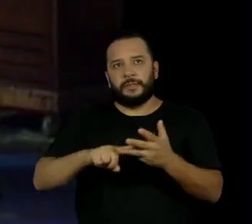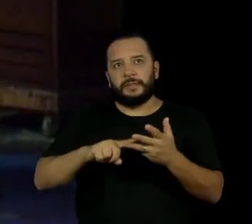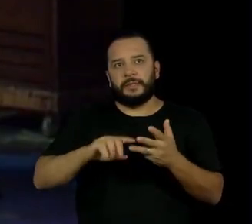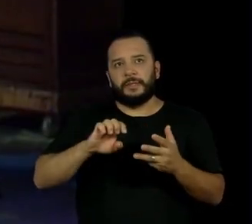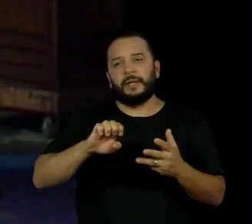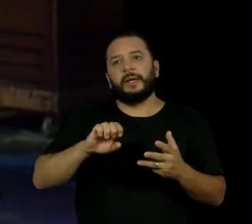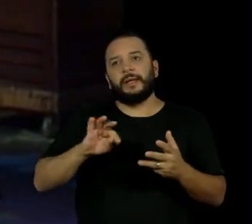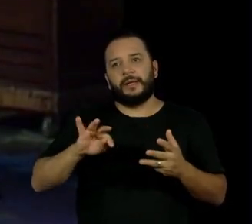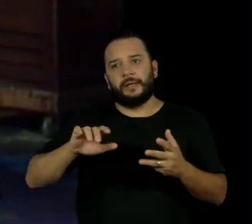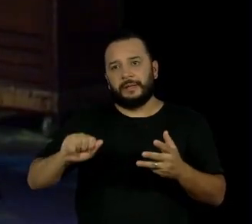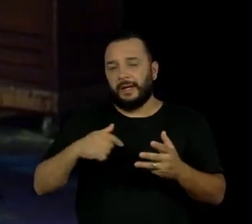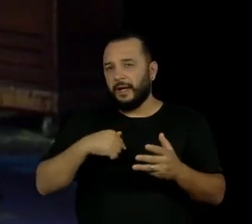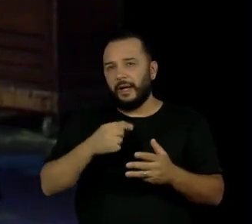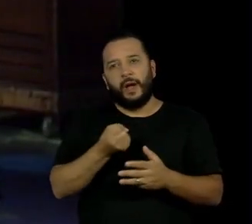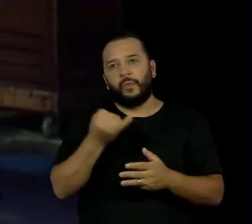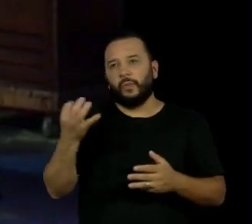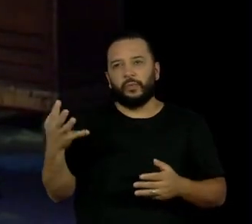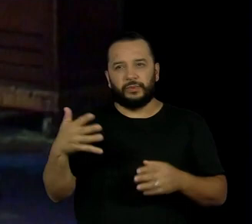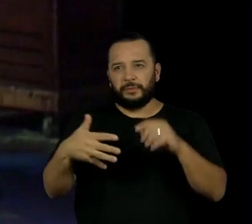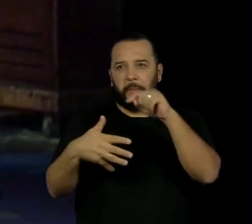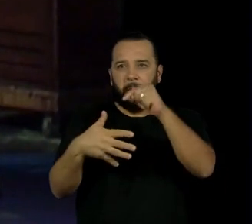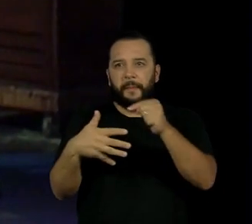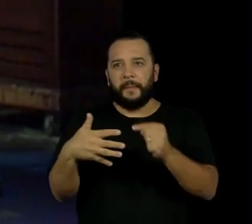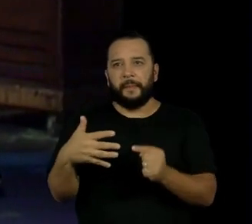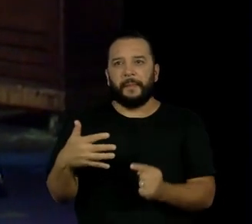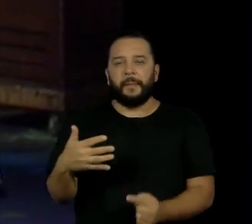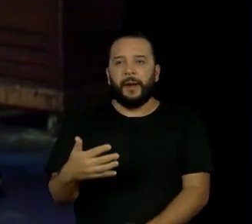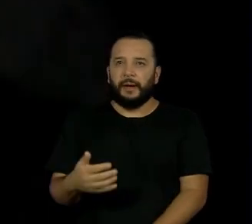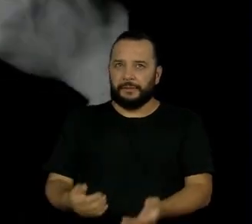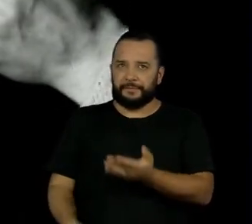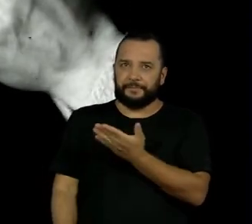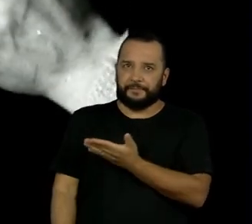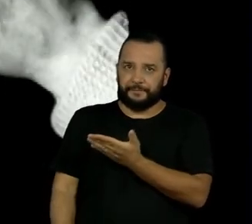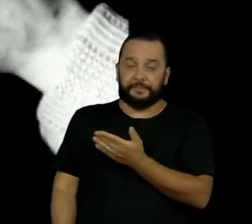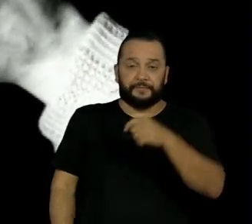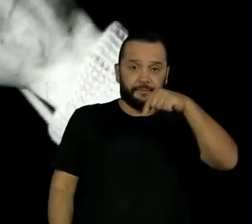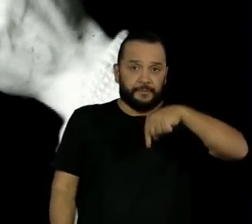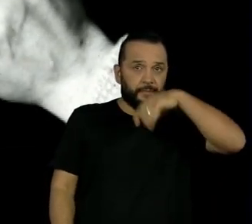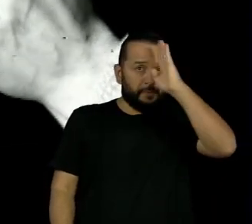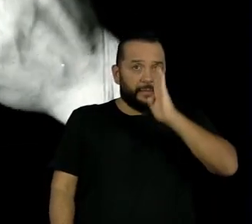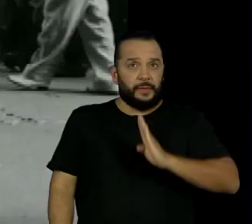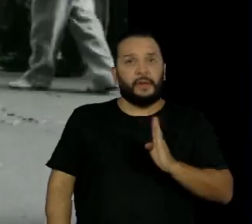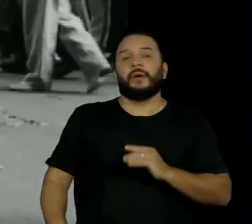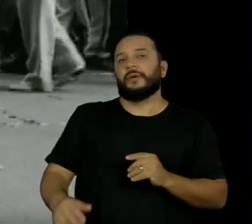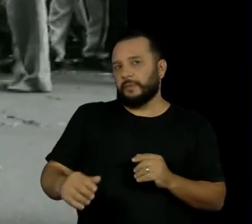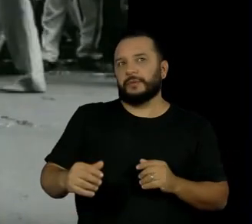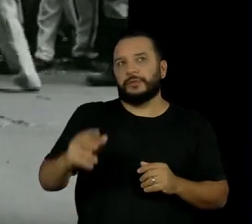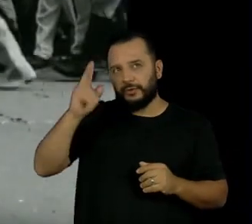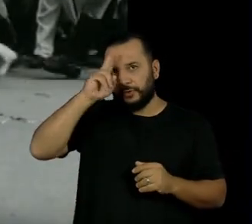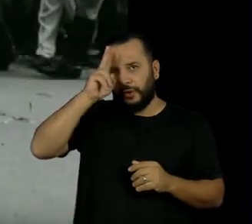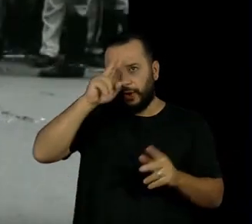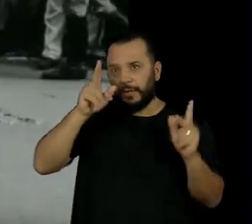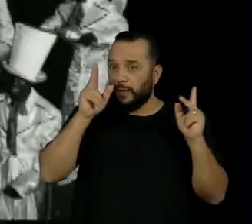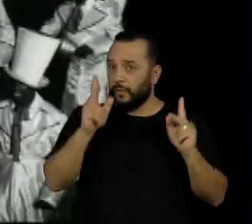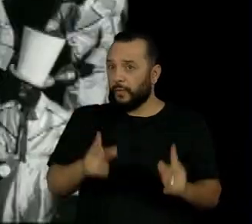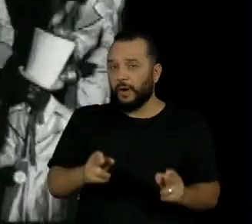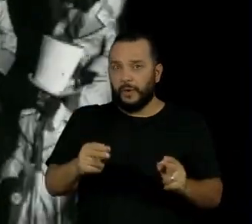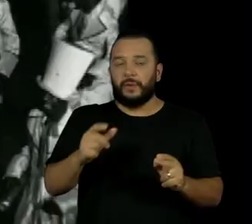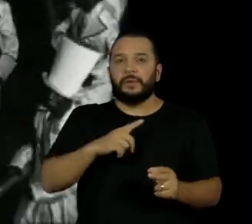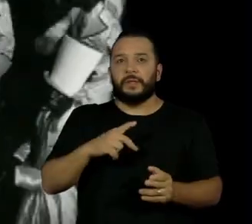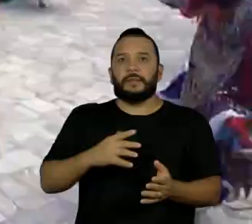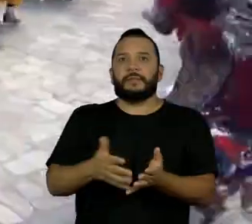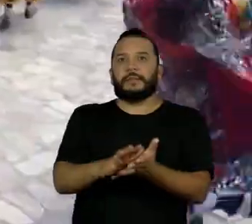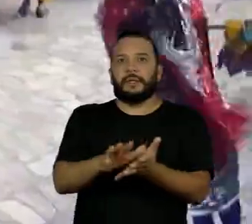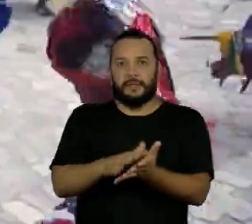James só para citar alguns no Brasil a história não foi diferente e além do Samba do